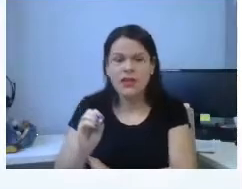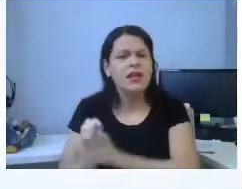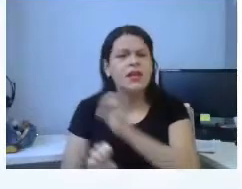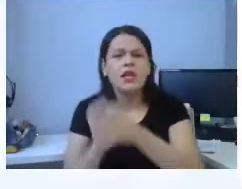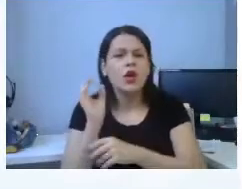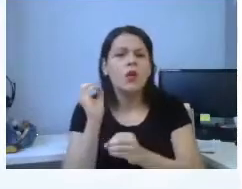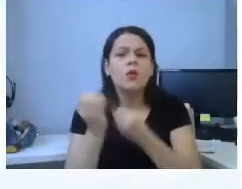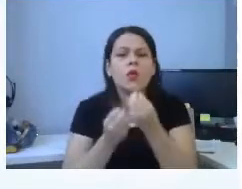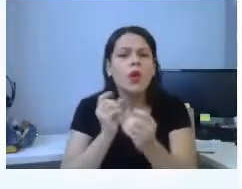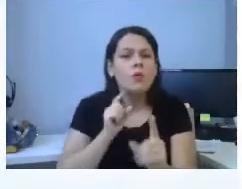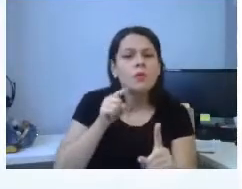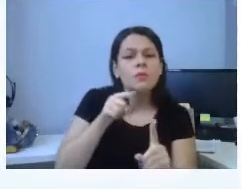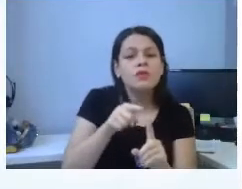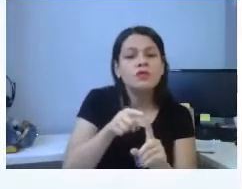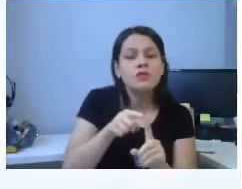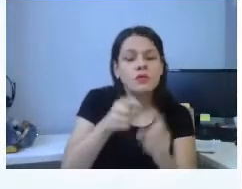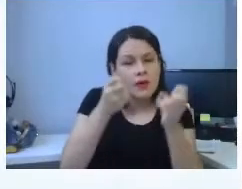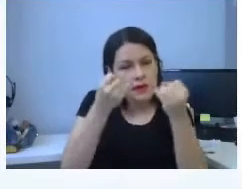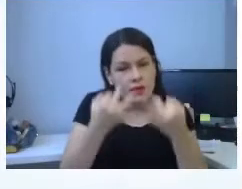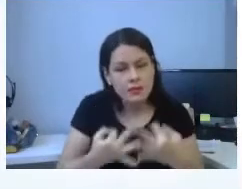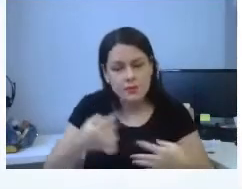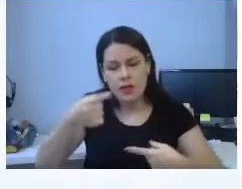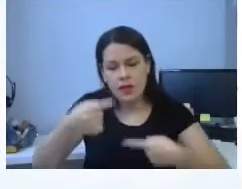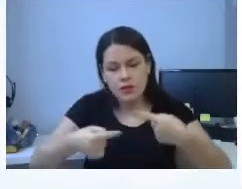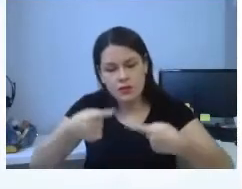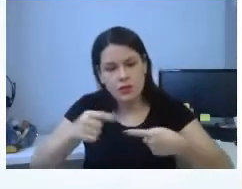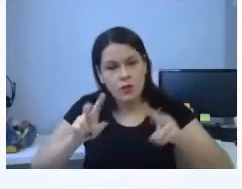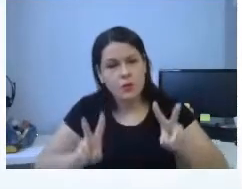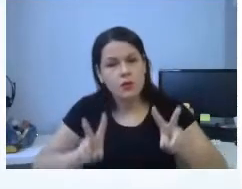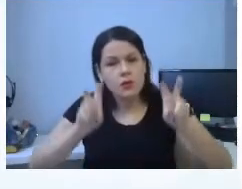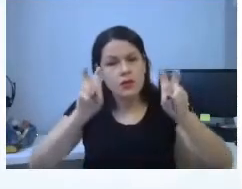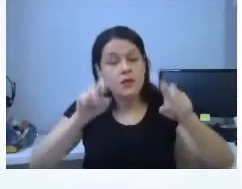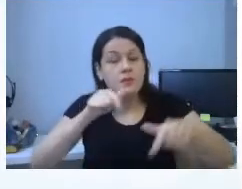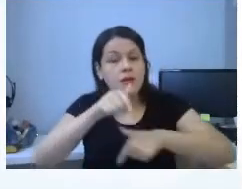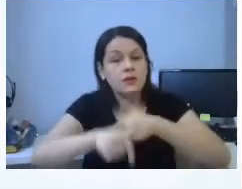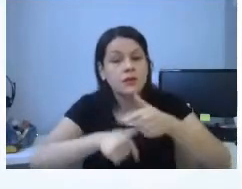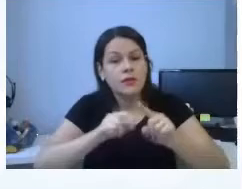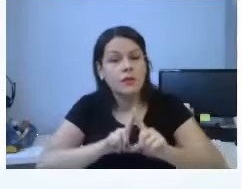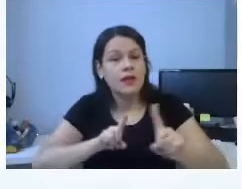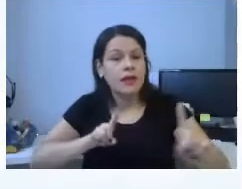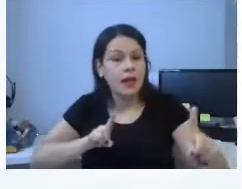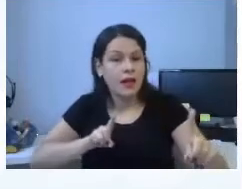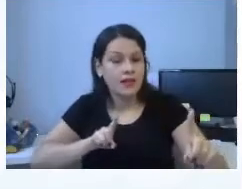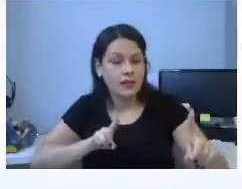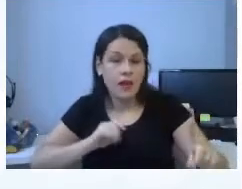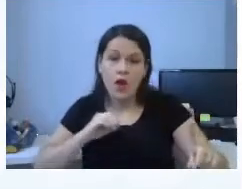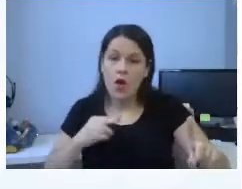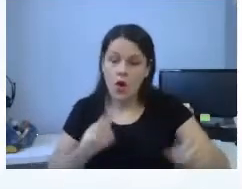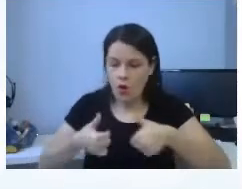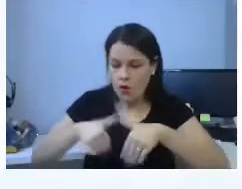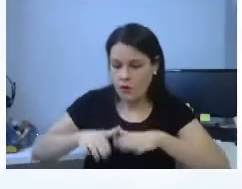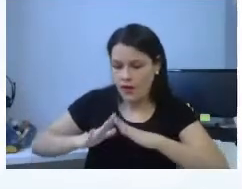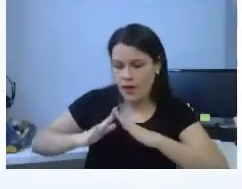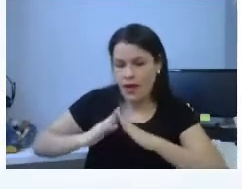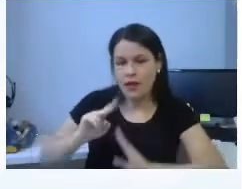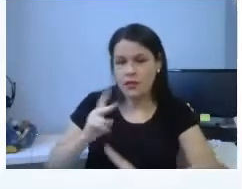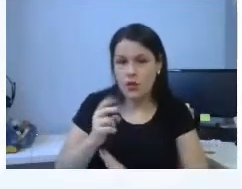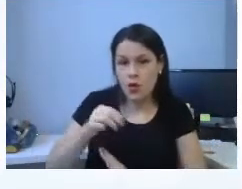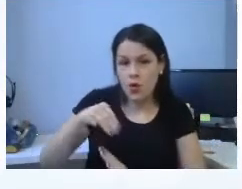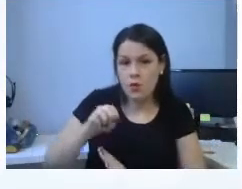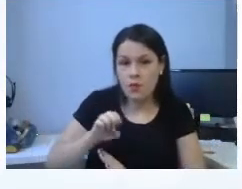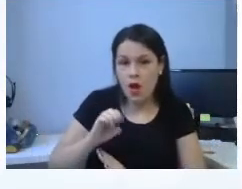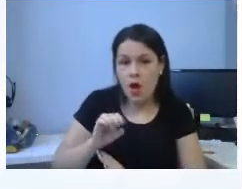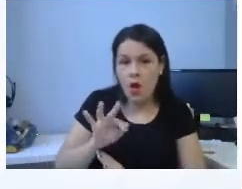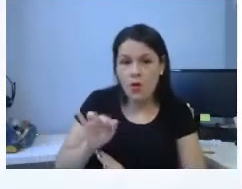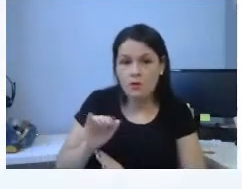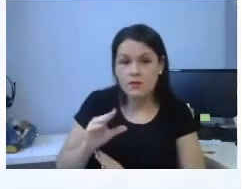finalidade justamente discutir a questão do trabalho remoto ou home office, como tem sido veiculado